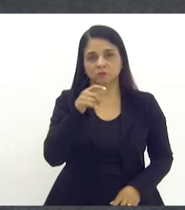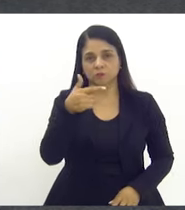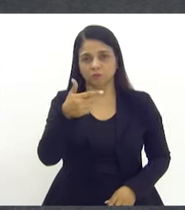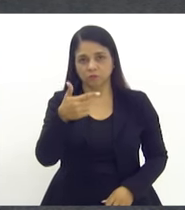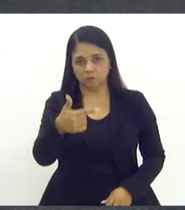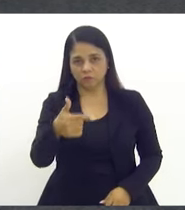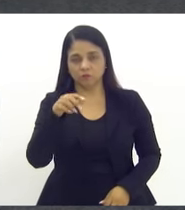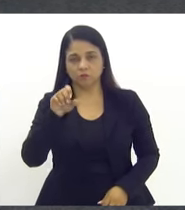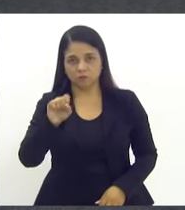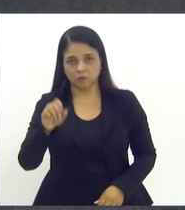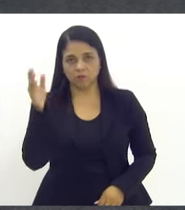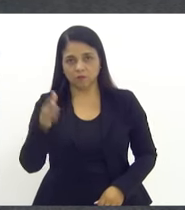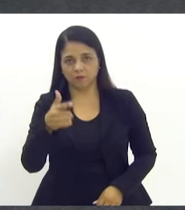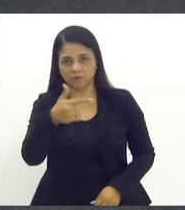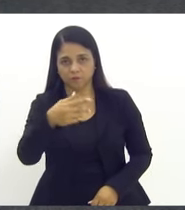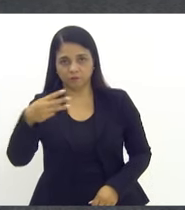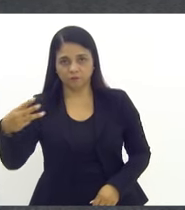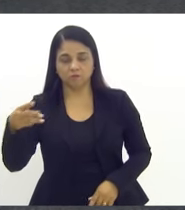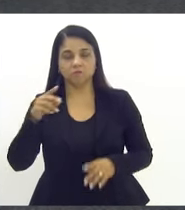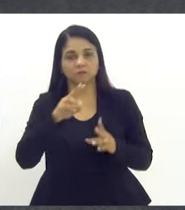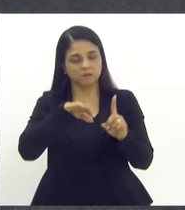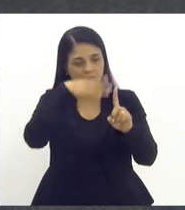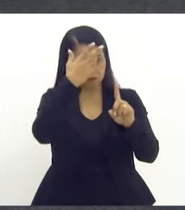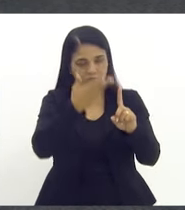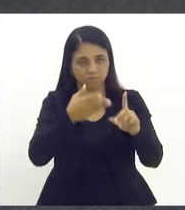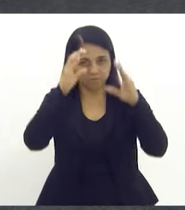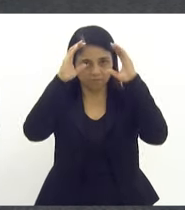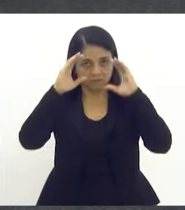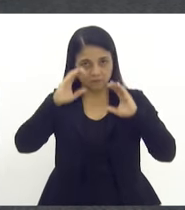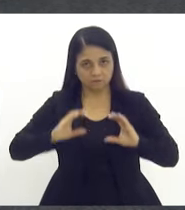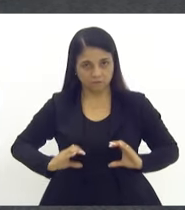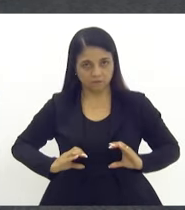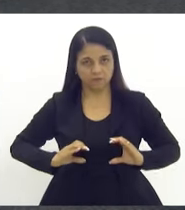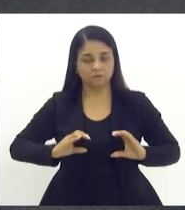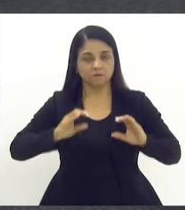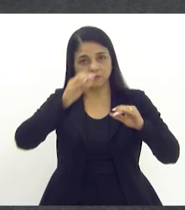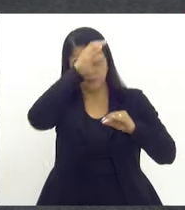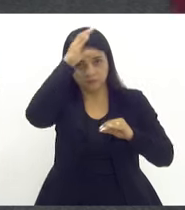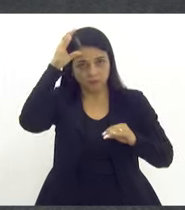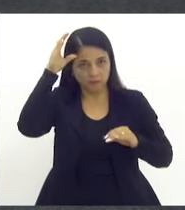528/2023, que é o título de cidadã para a senhora Damares Alves, o projeto de resolução